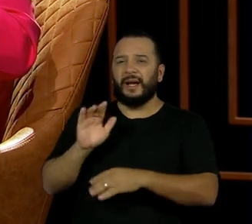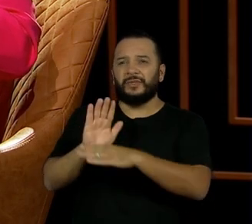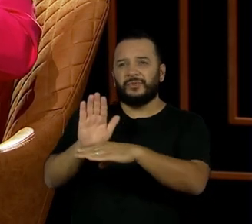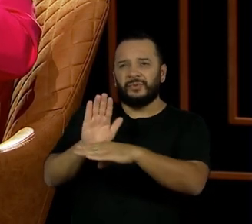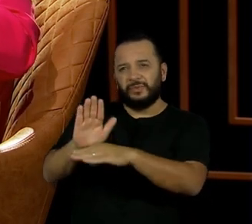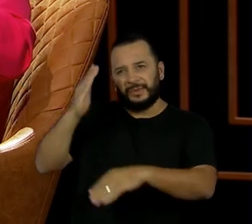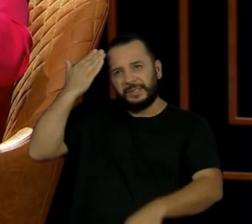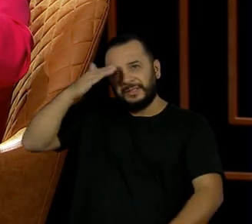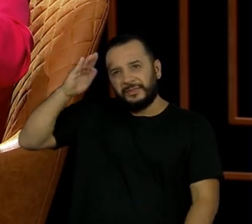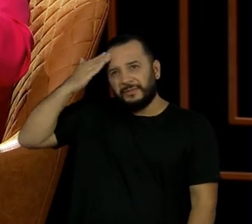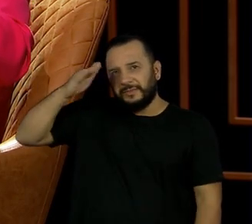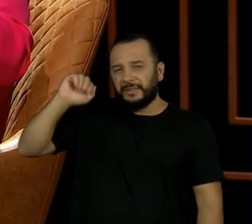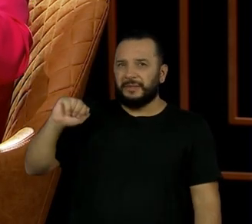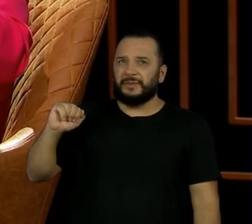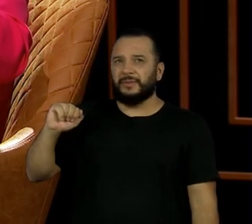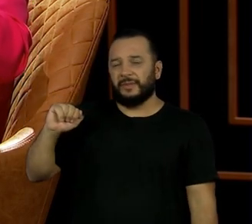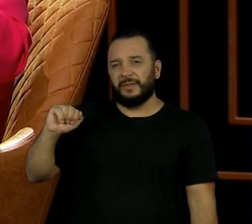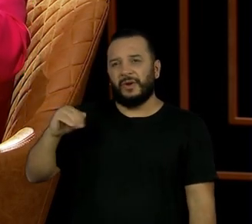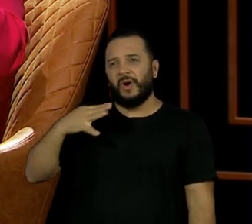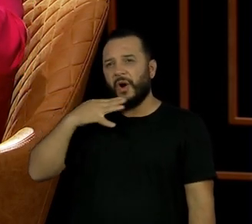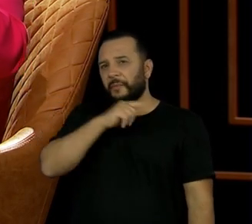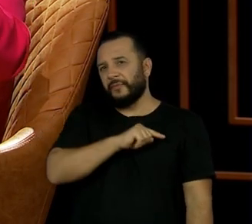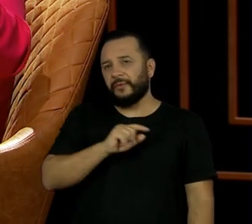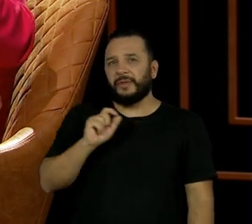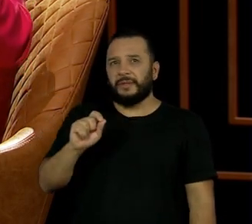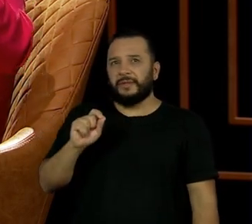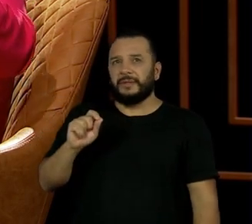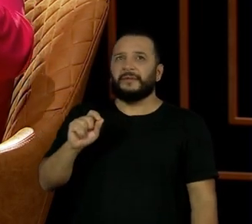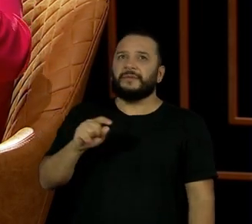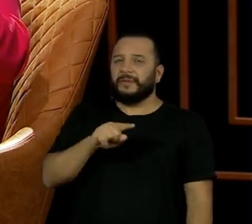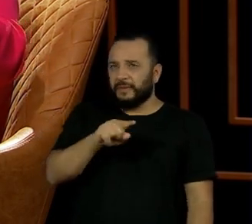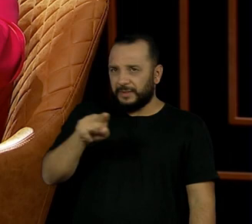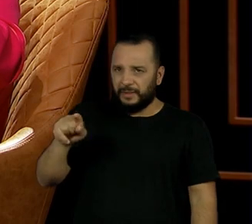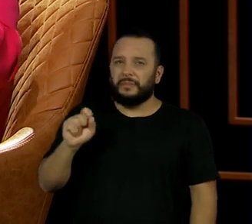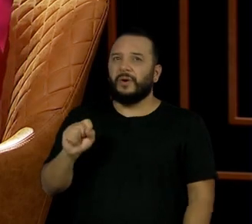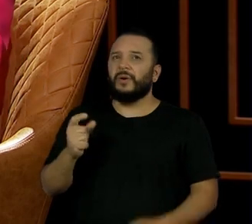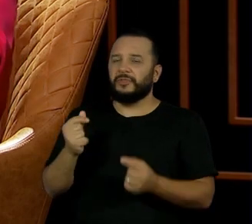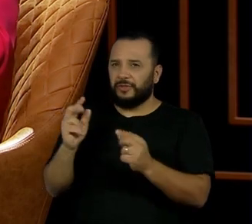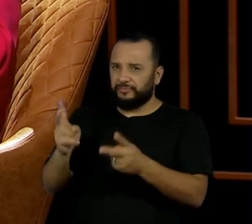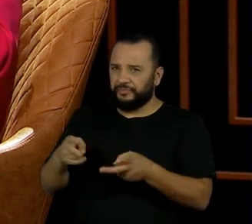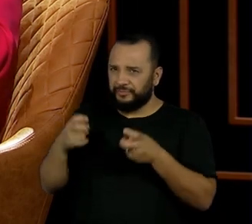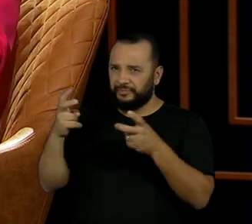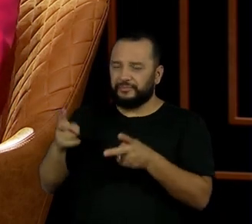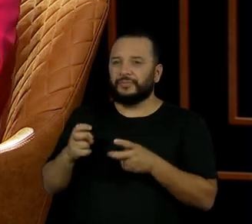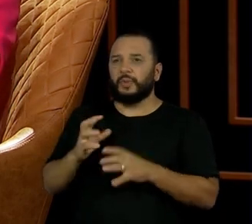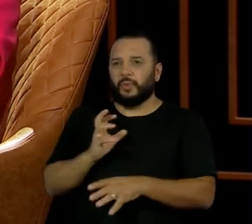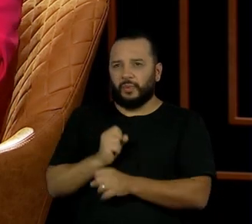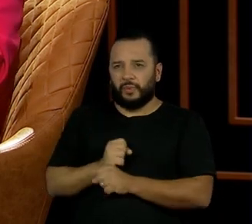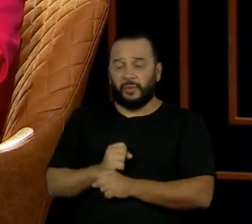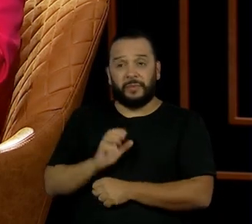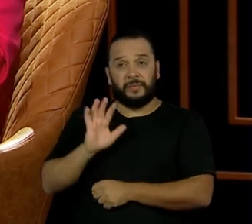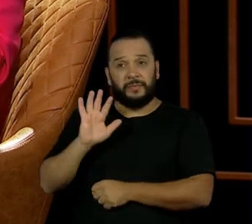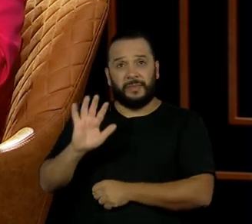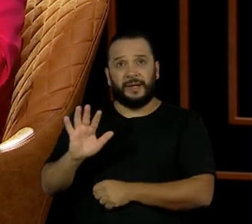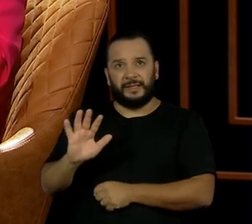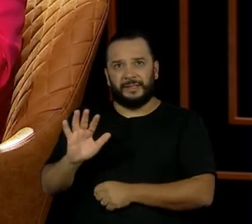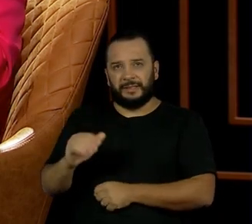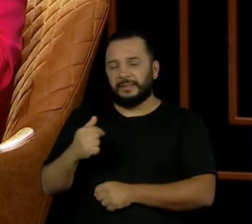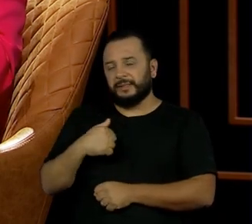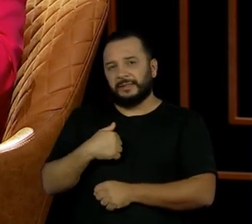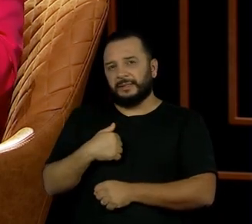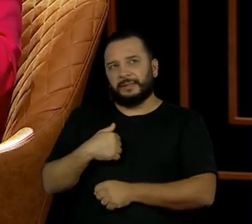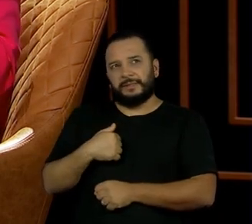e obviamente você Obviamente você pode ganhar dinheiro com isso mas ninguém te dá essa